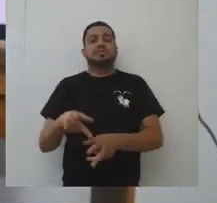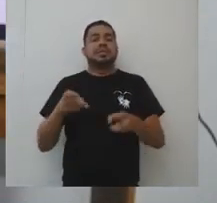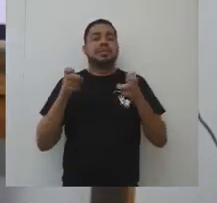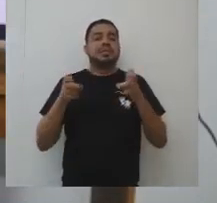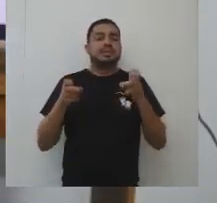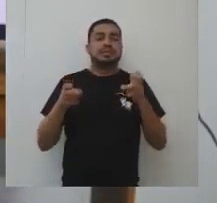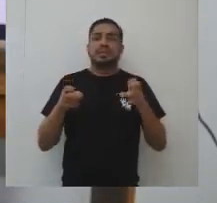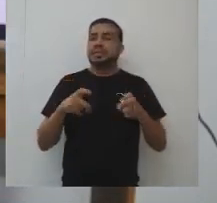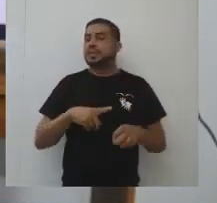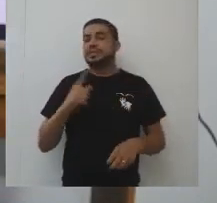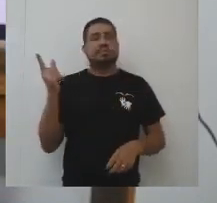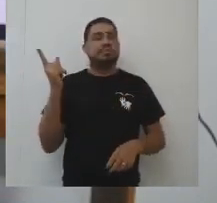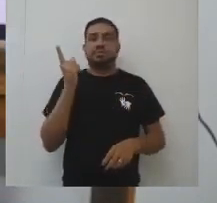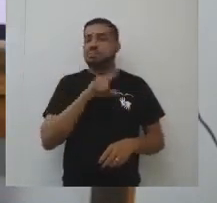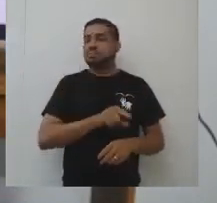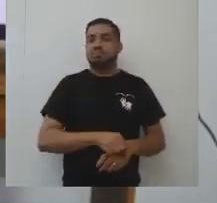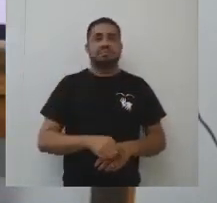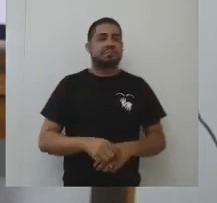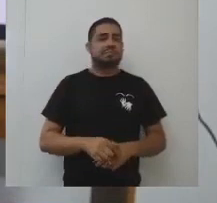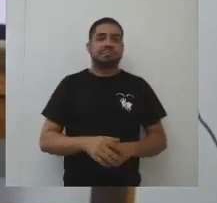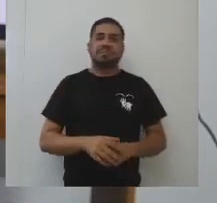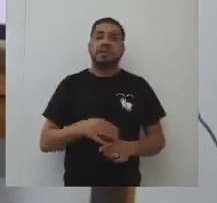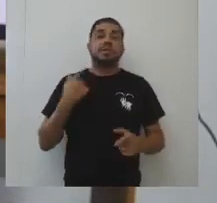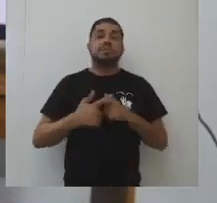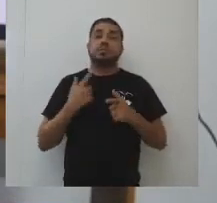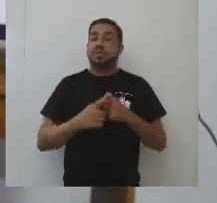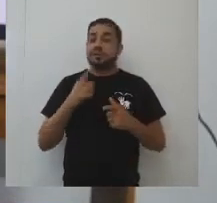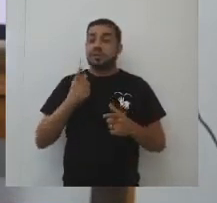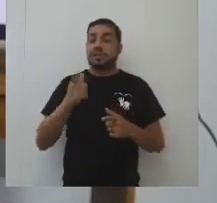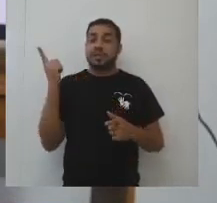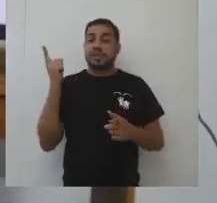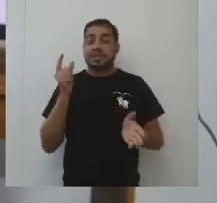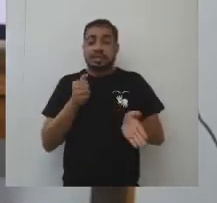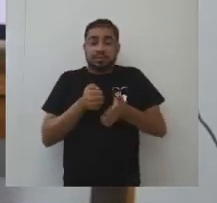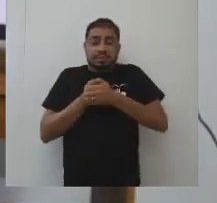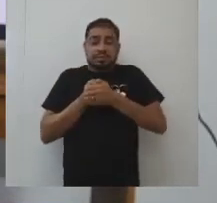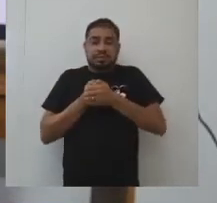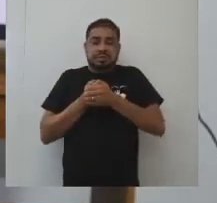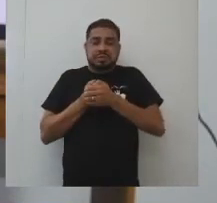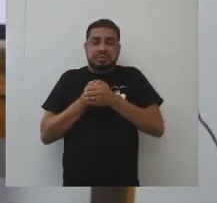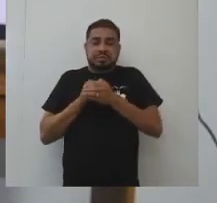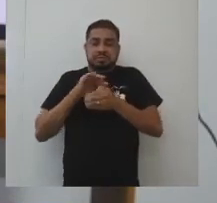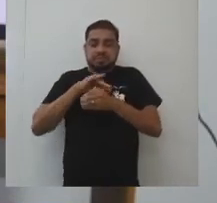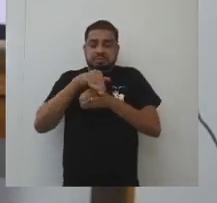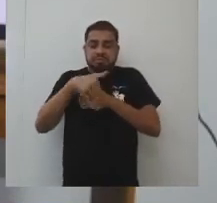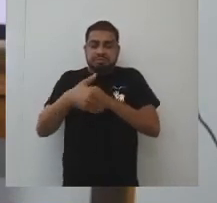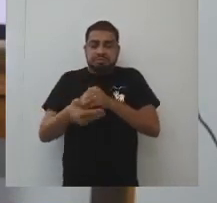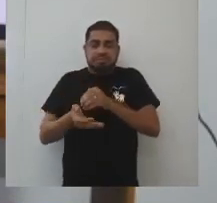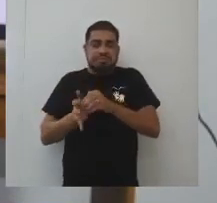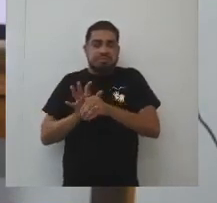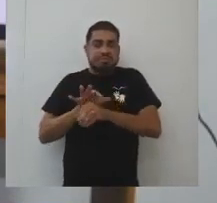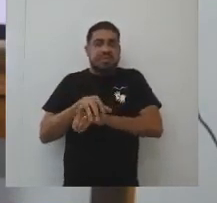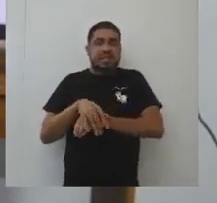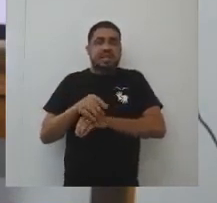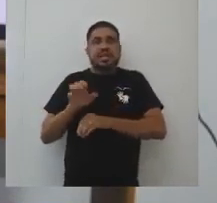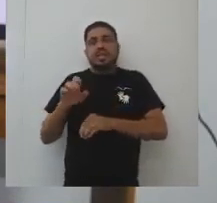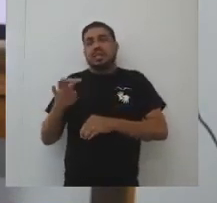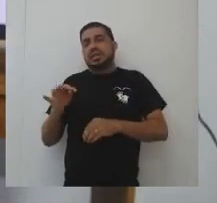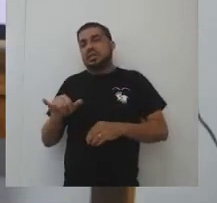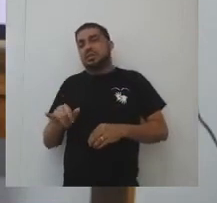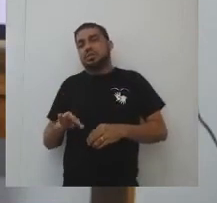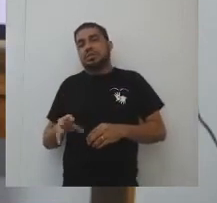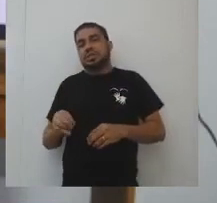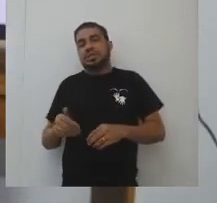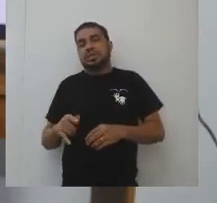percebe que a chamada nem vai ser concluída, porque você criou uma blindagem eletrostática. Às vezes você está no